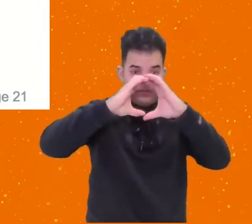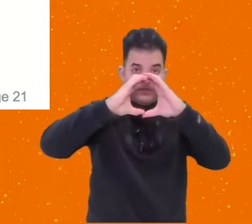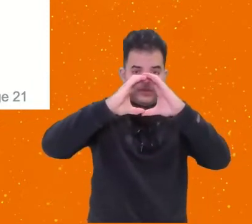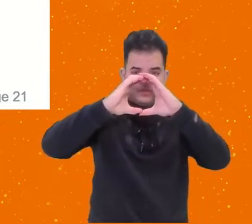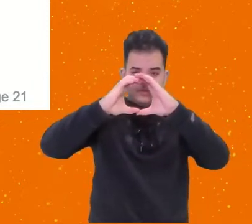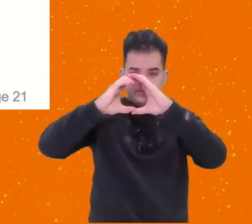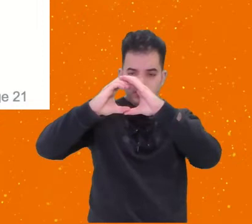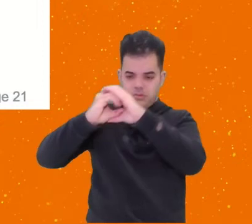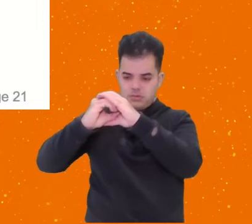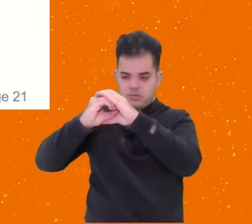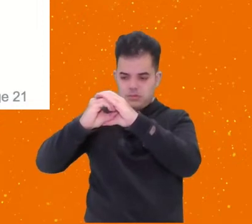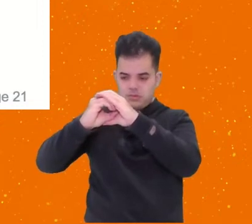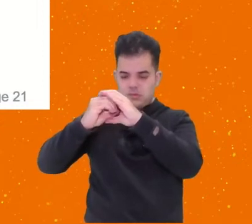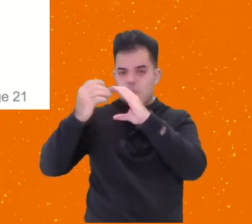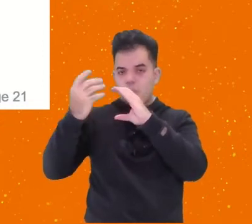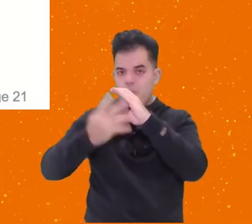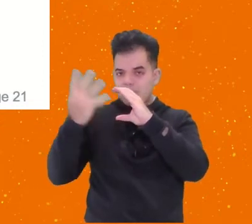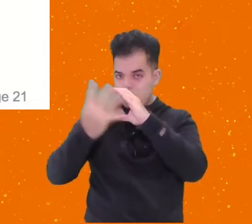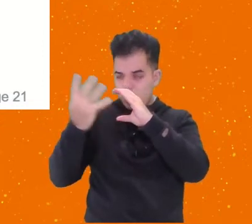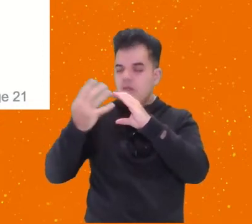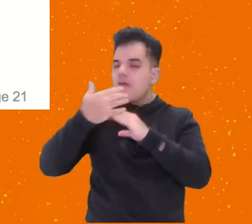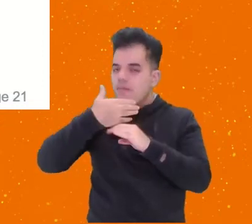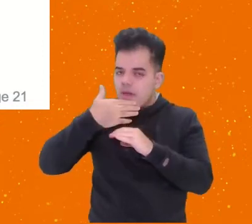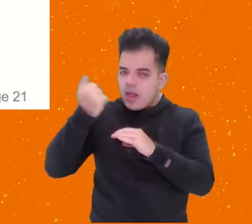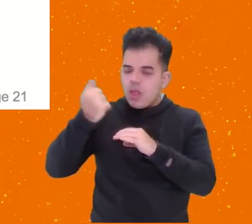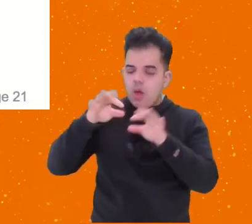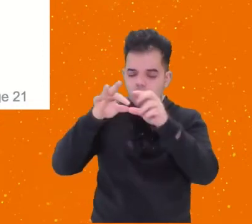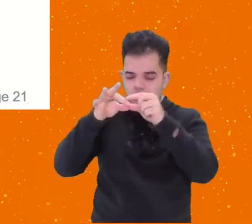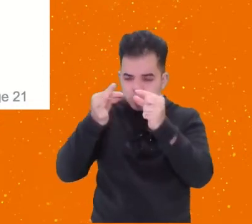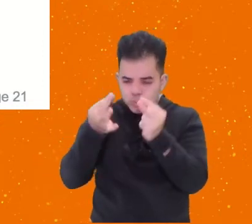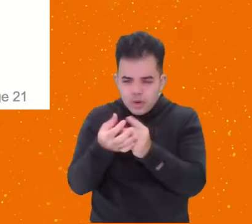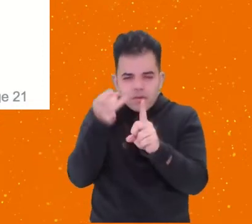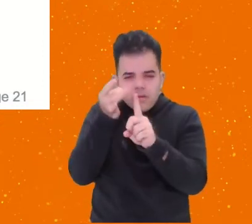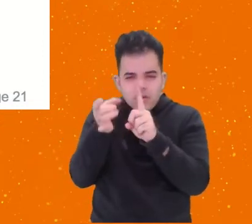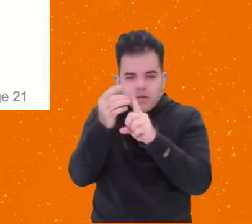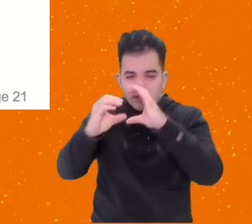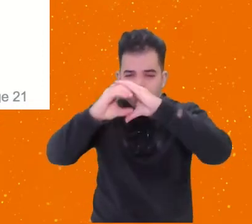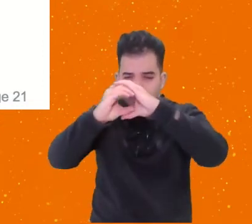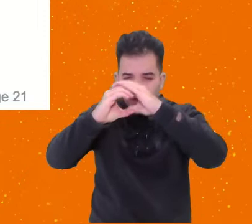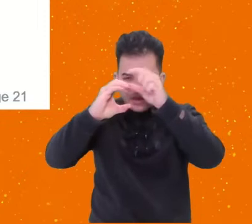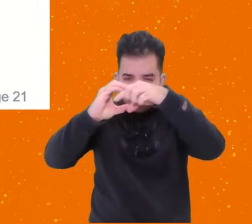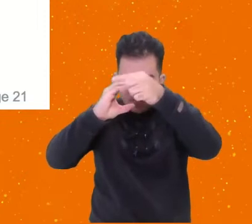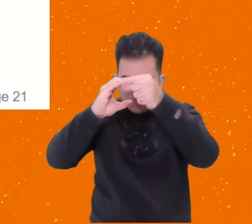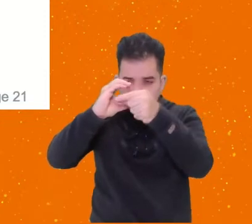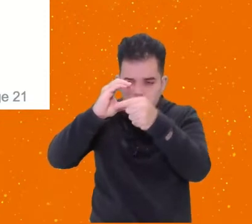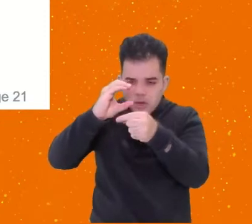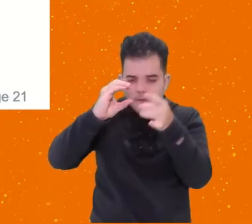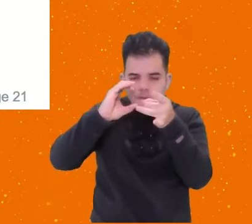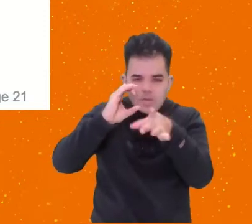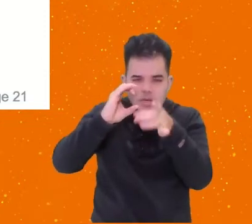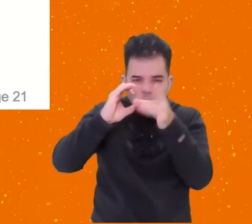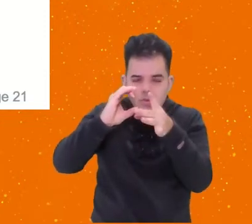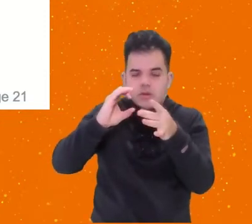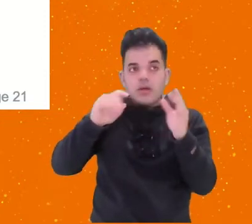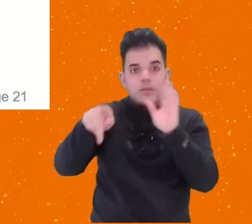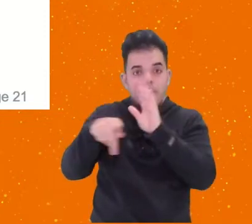qualidade, lentes, como a ARRI diz assim, eles chamam de perto de telecêntrico, quer dizer, a luz entra